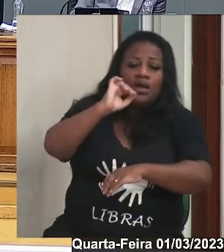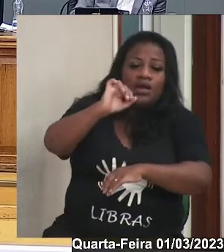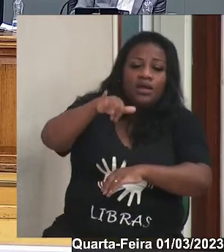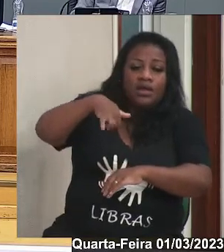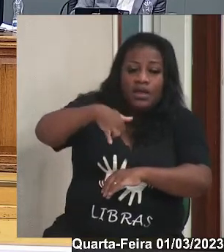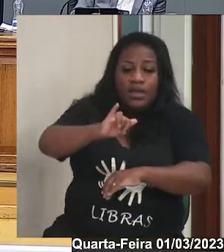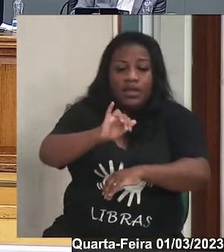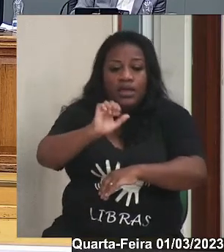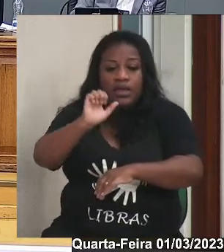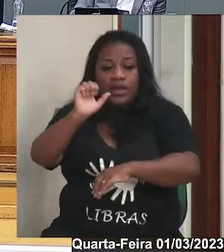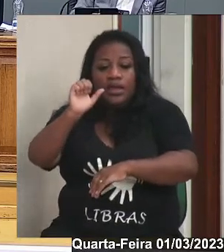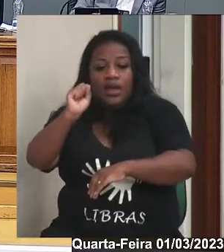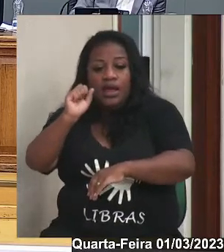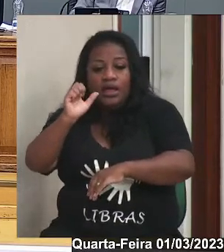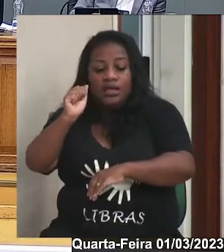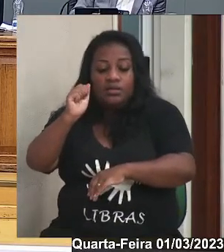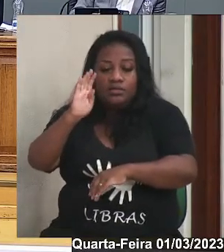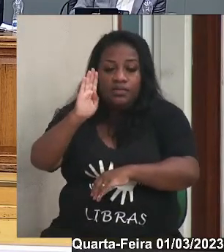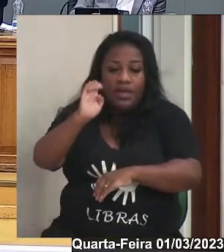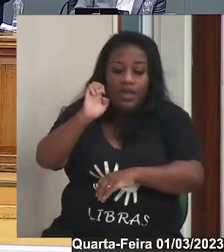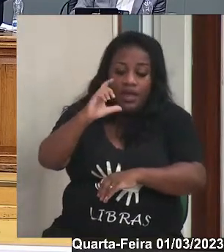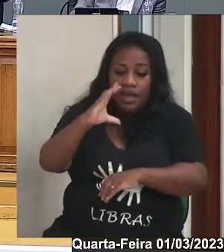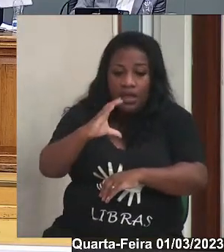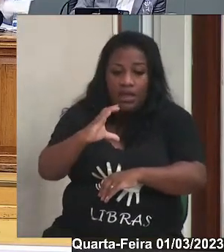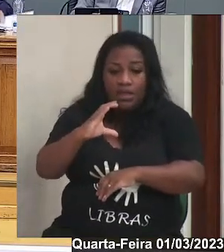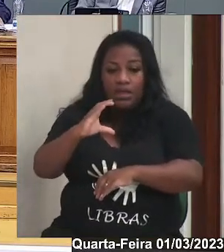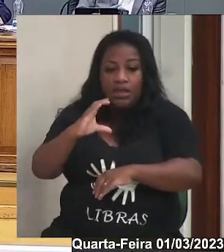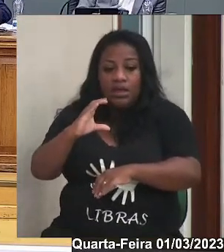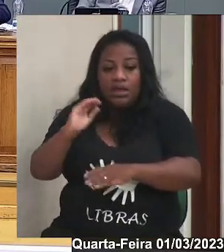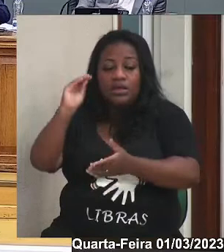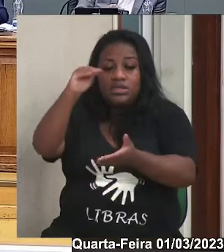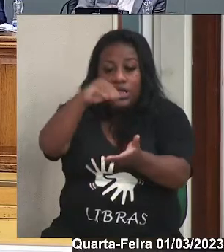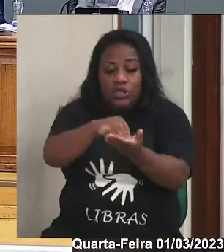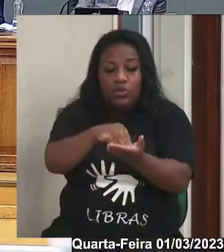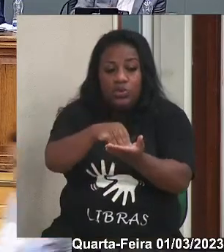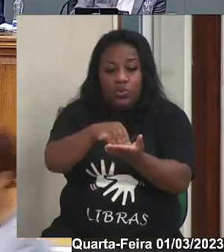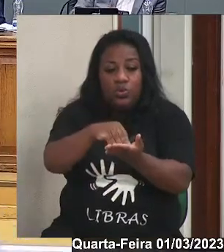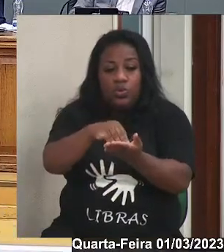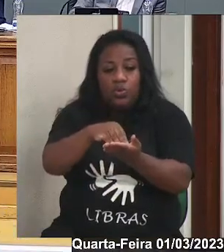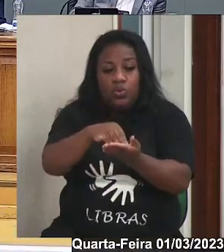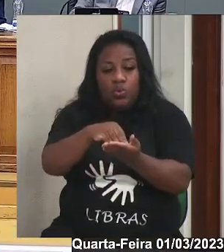Beck, número 287, Centro.